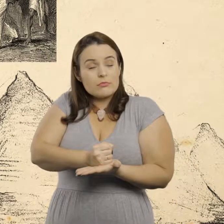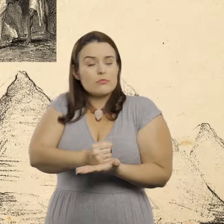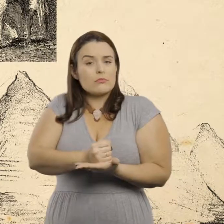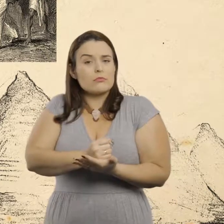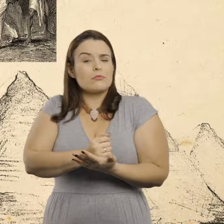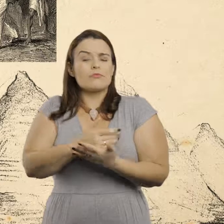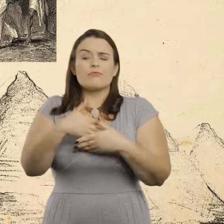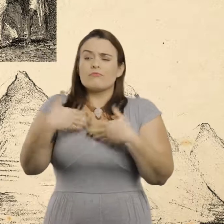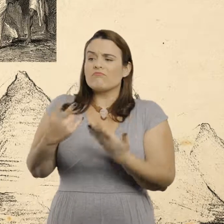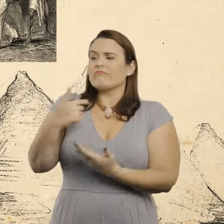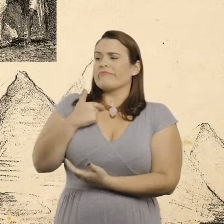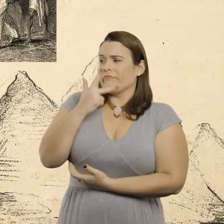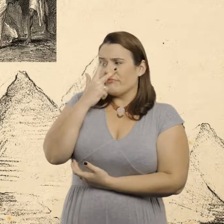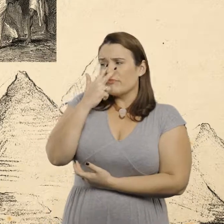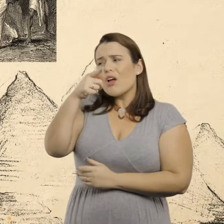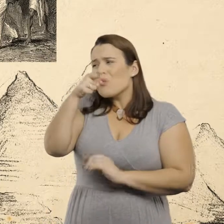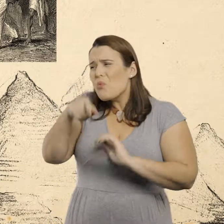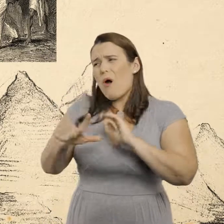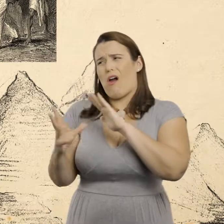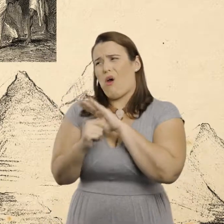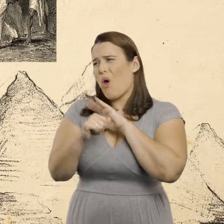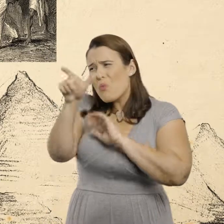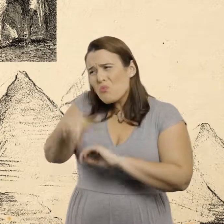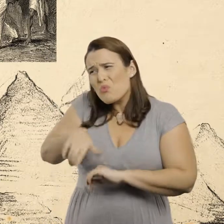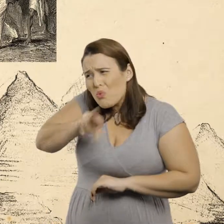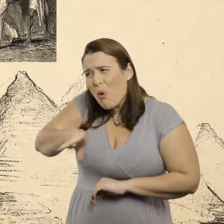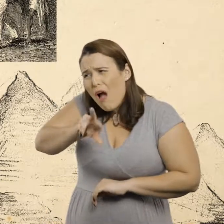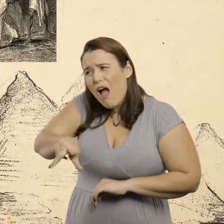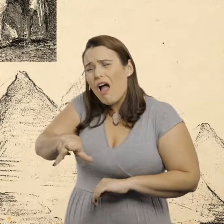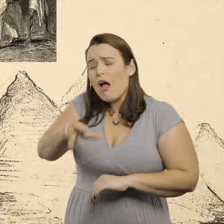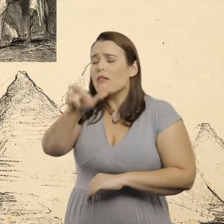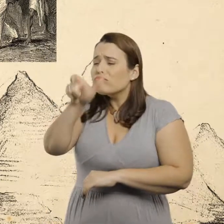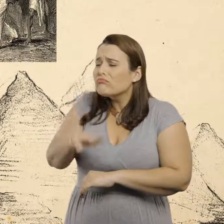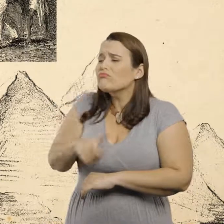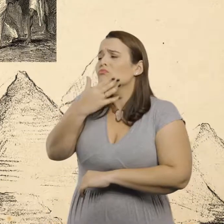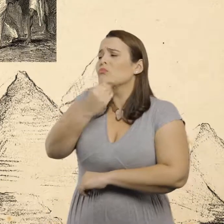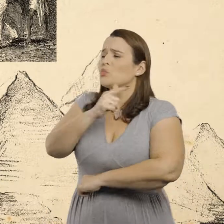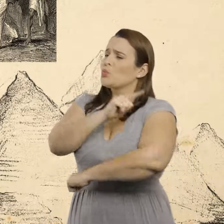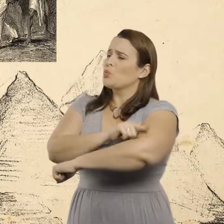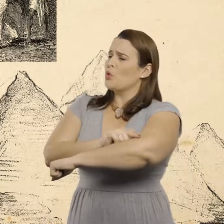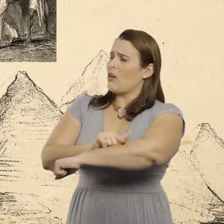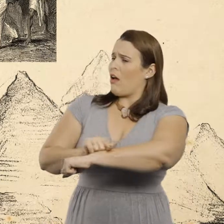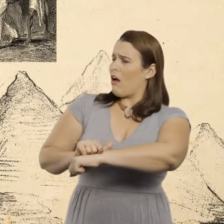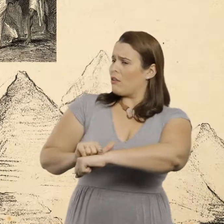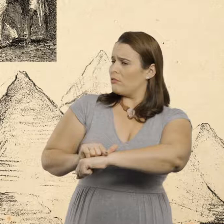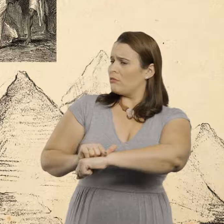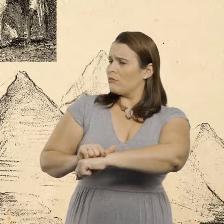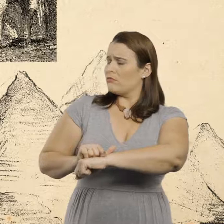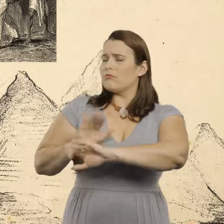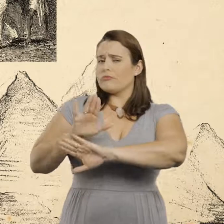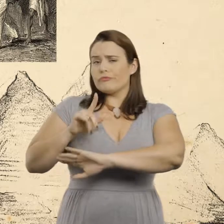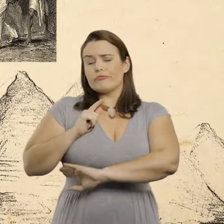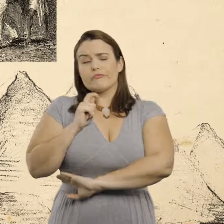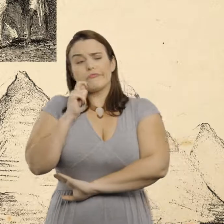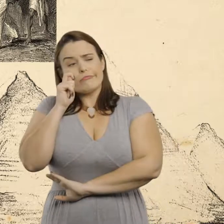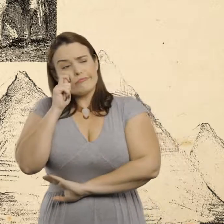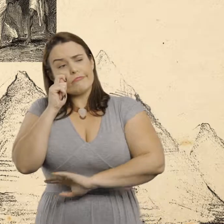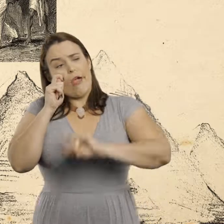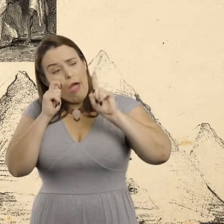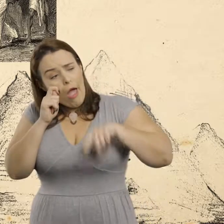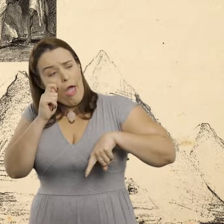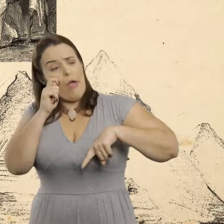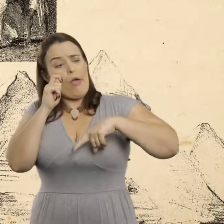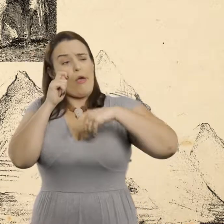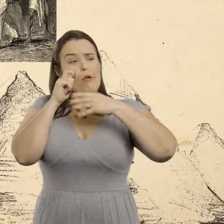para o detetive Fix que achava que Phileas Fogg não era o ladrão. O cônsul achou que Phileas Fogg era um homem muito educado. Mas o